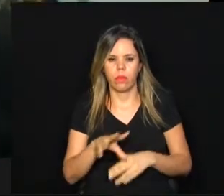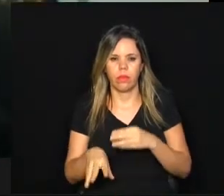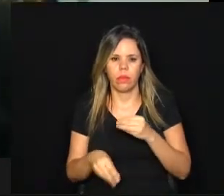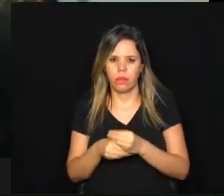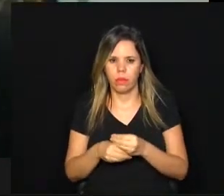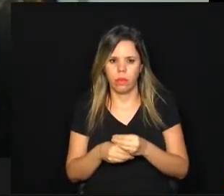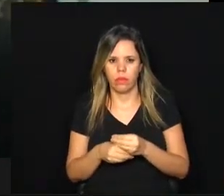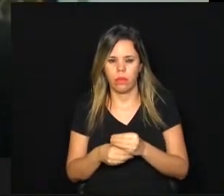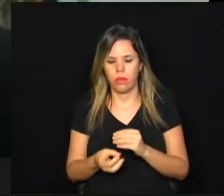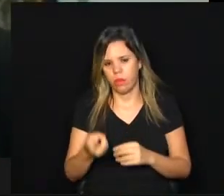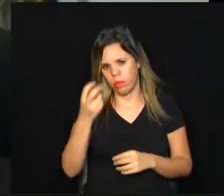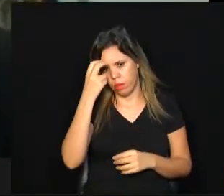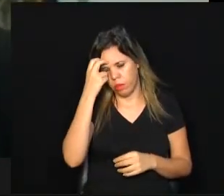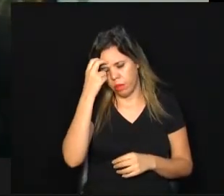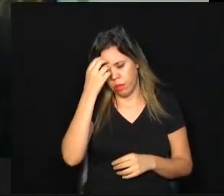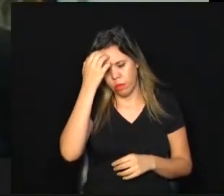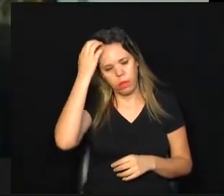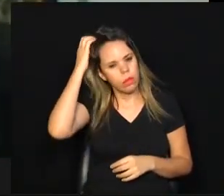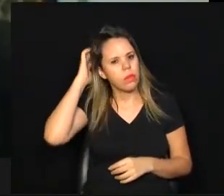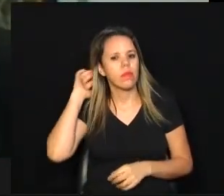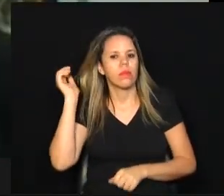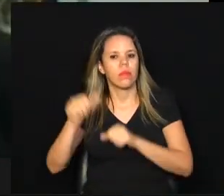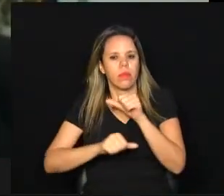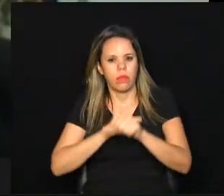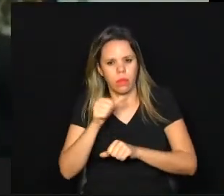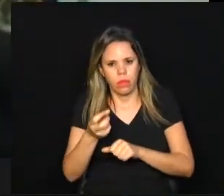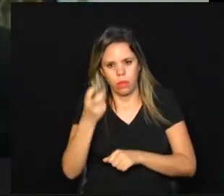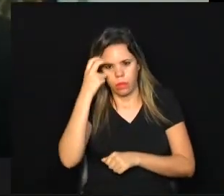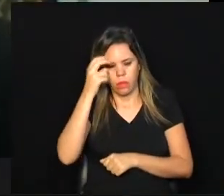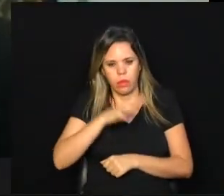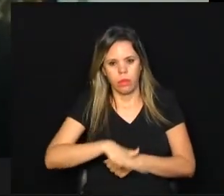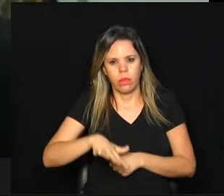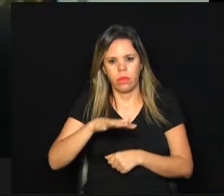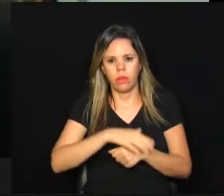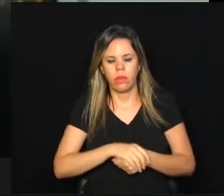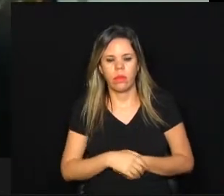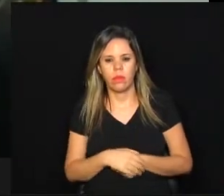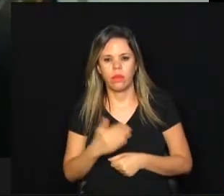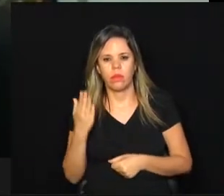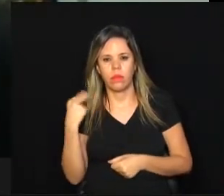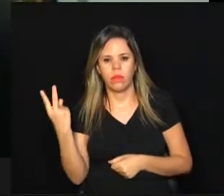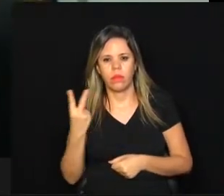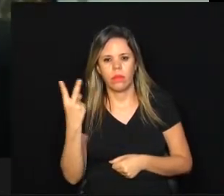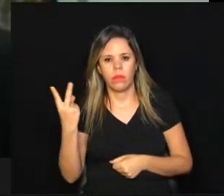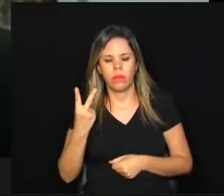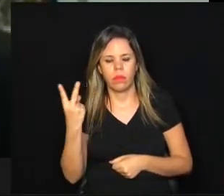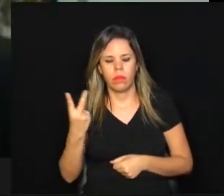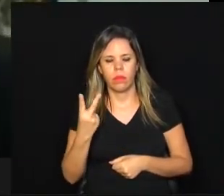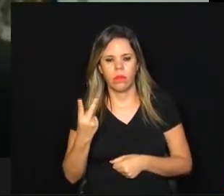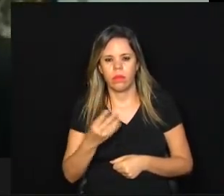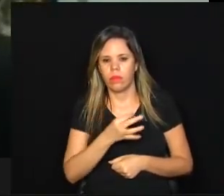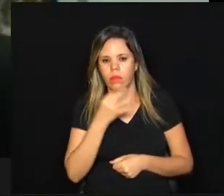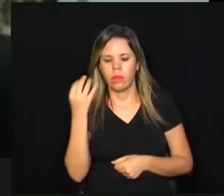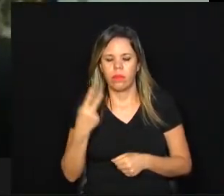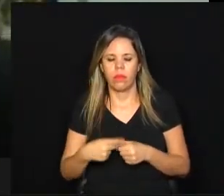implantação de culturas, né? De mudanças culturais. Sim. E sabemos valorizar esse precioso produto que garante a